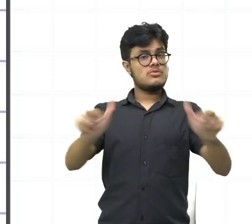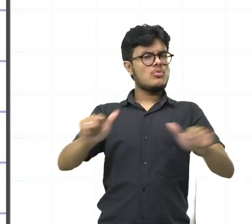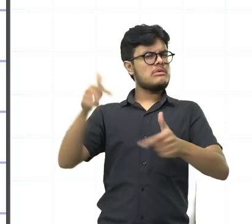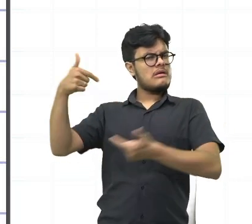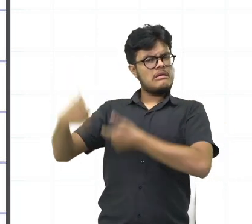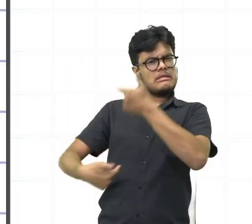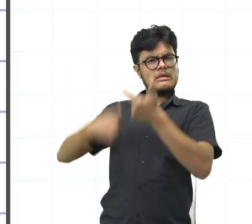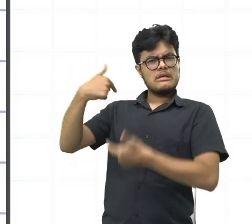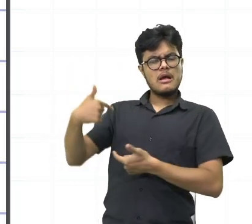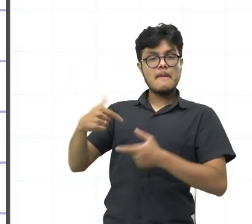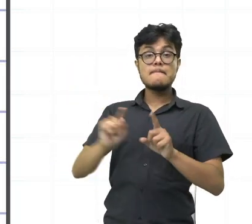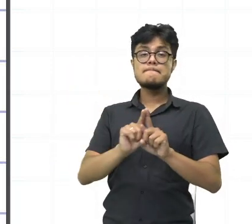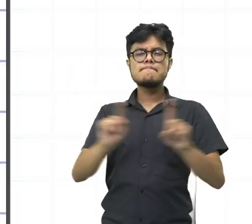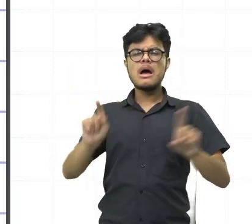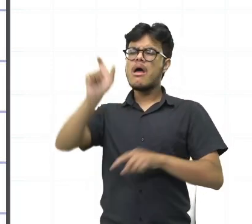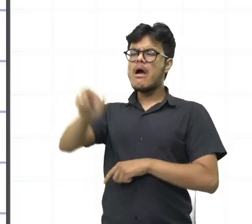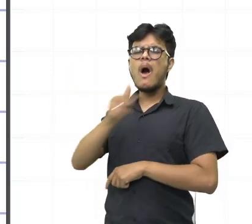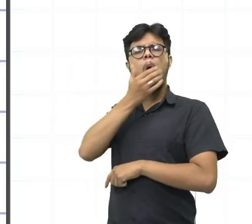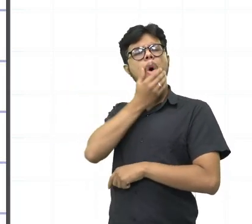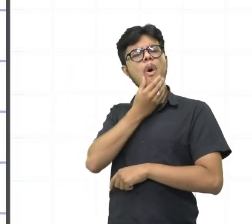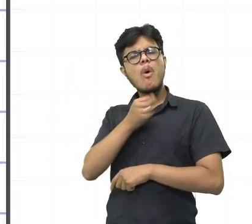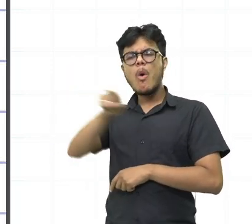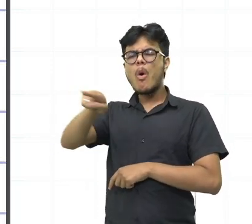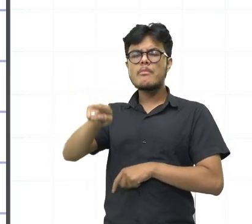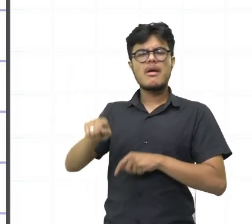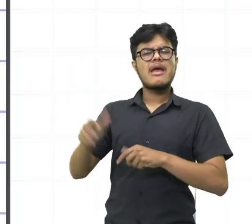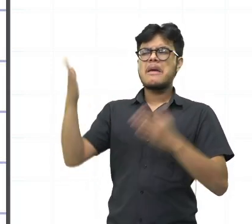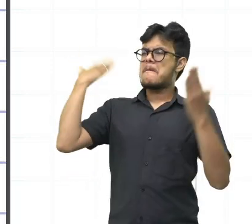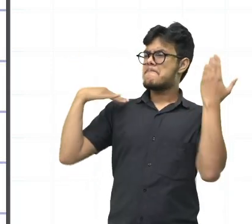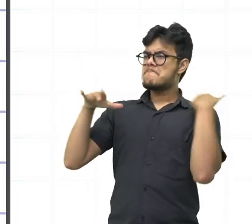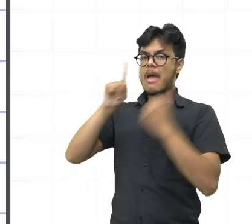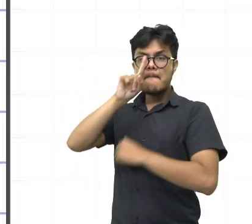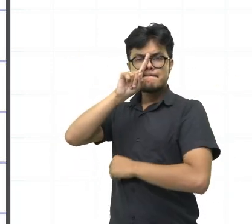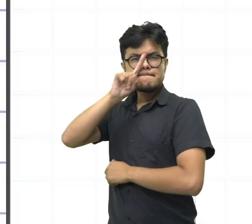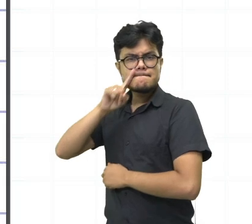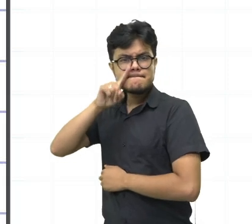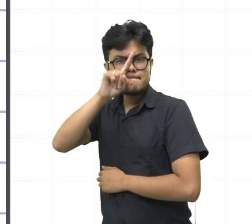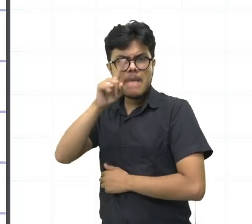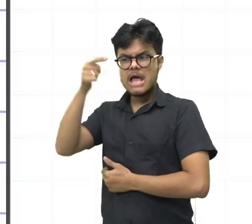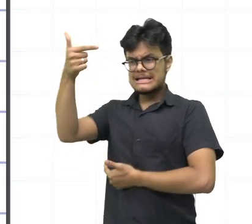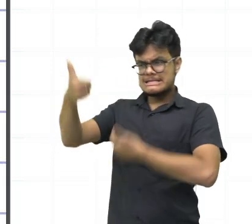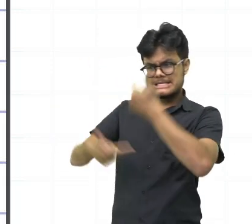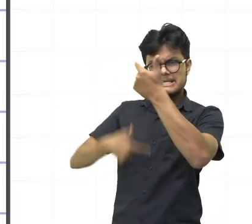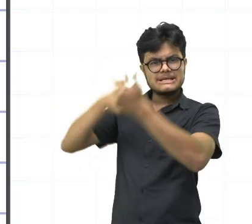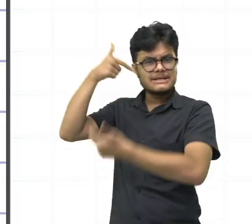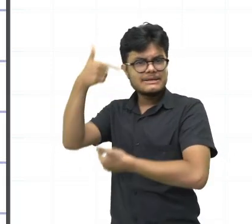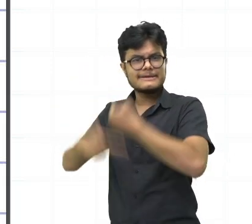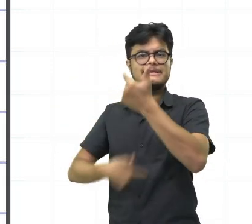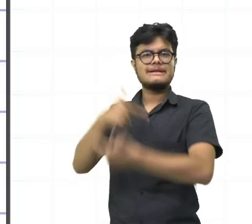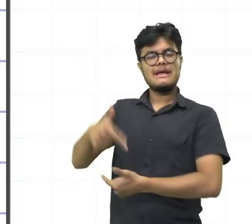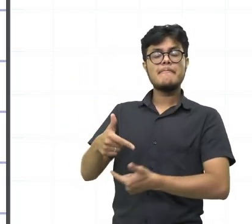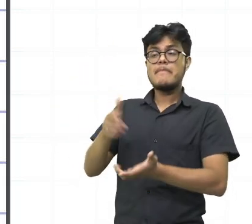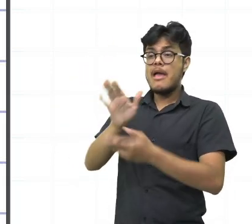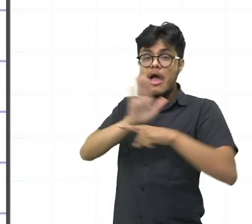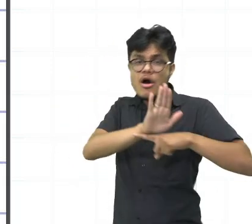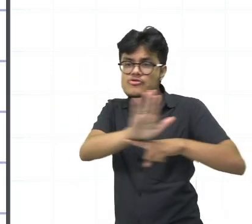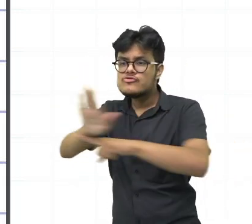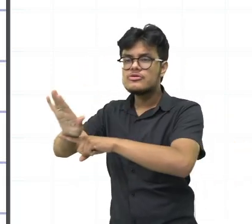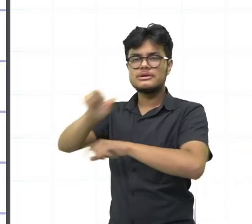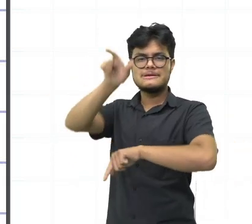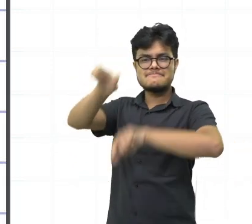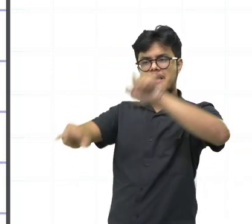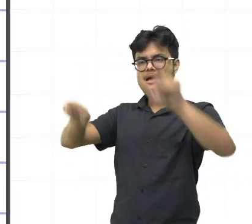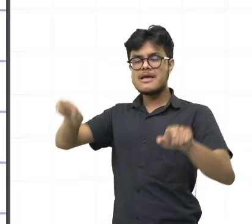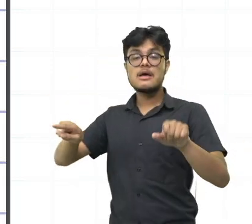emprego. Mas os meninos vão em aventuras, trabalham, salvam pessoas e